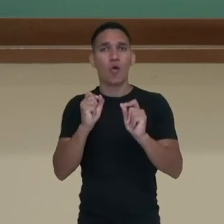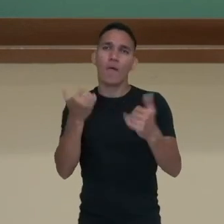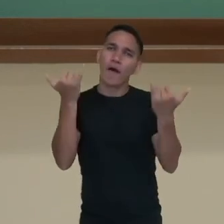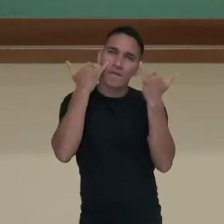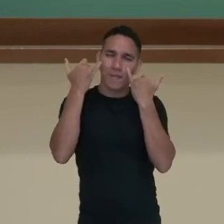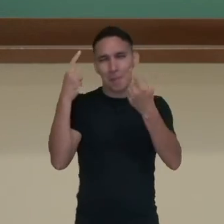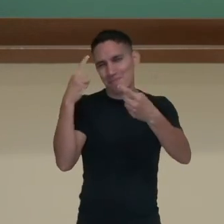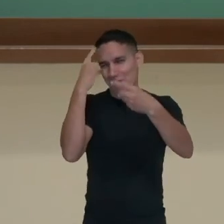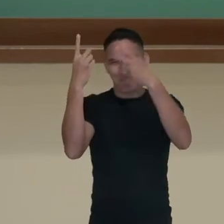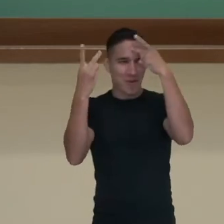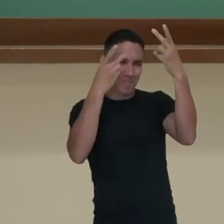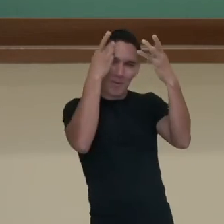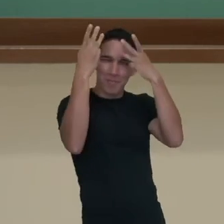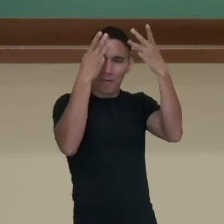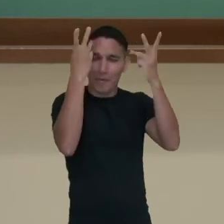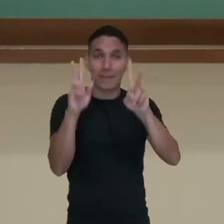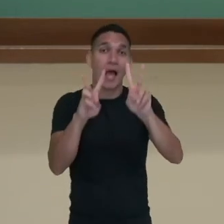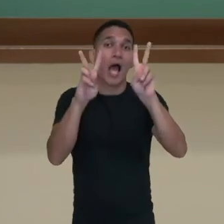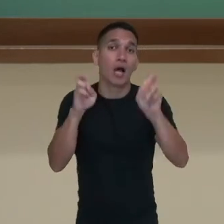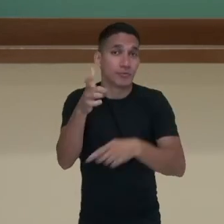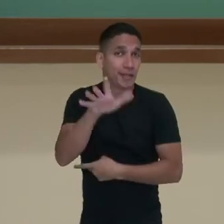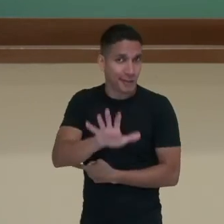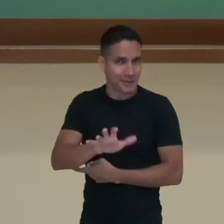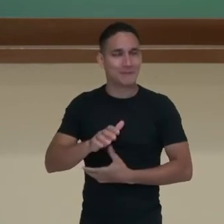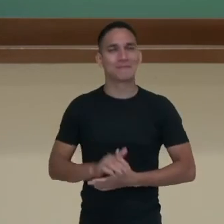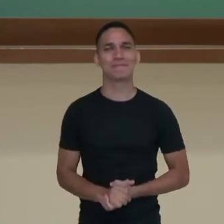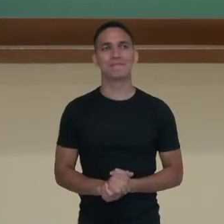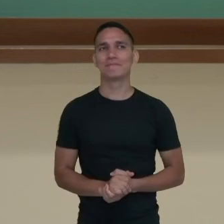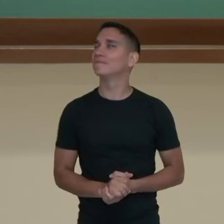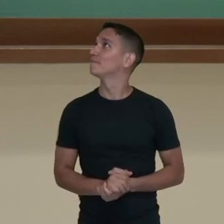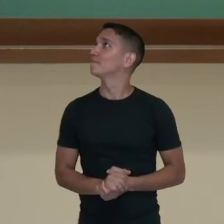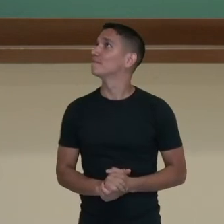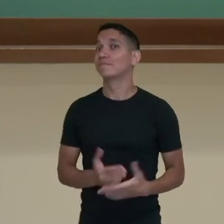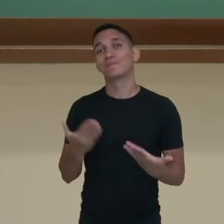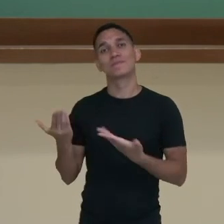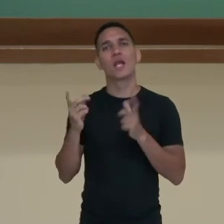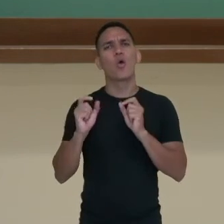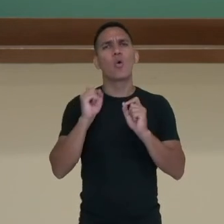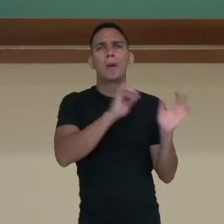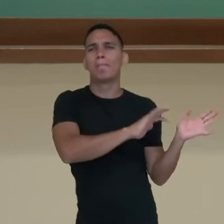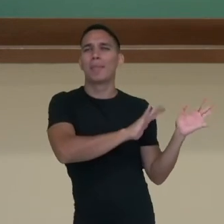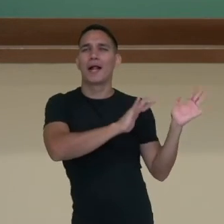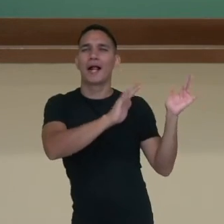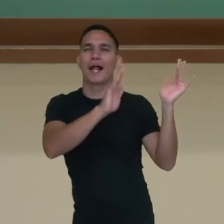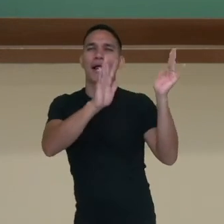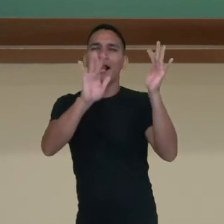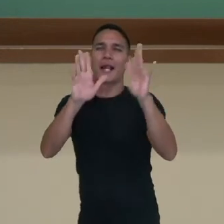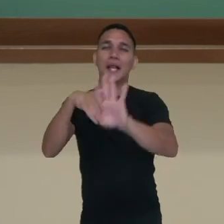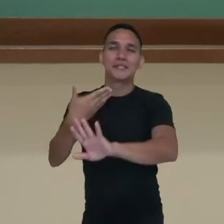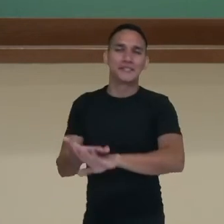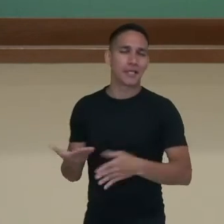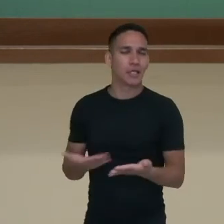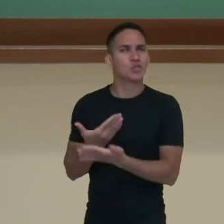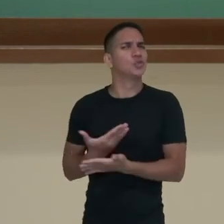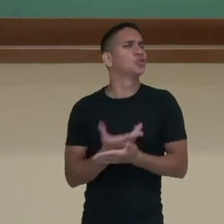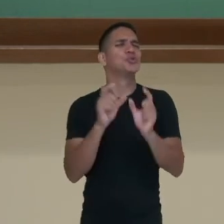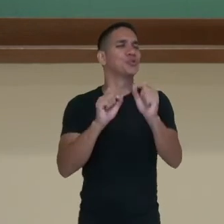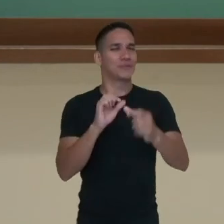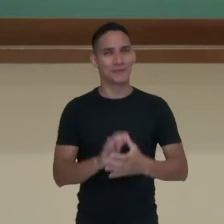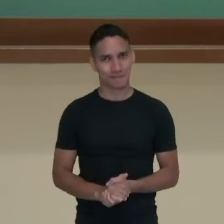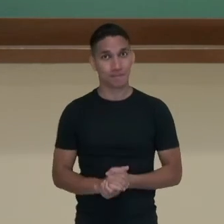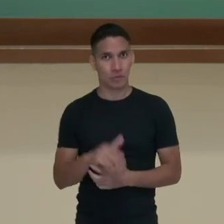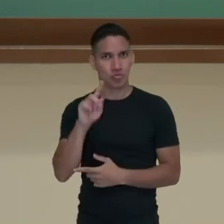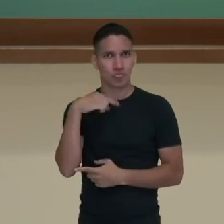várias ideias sobre essa questão. E o que nós estudamos até aqui, né? Nós